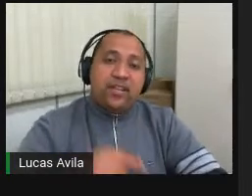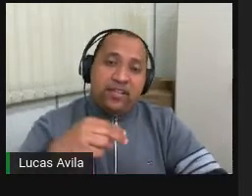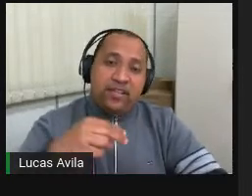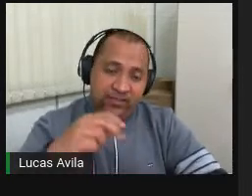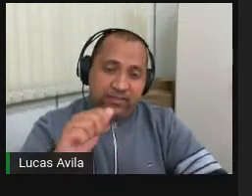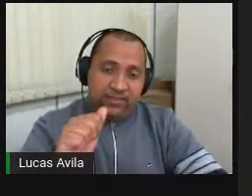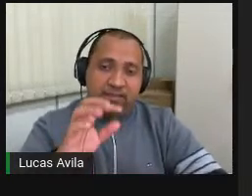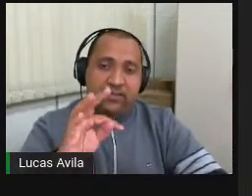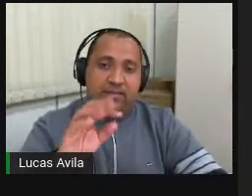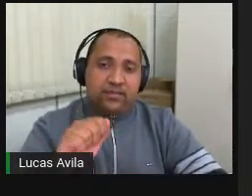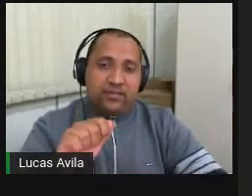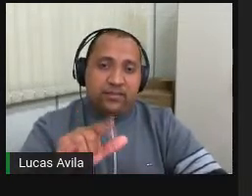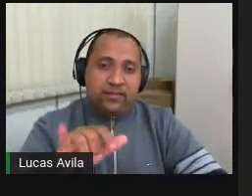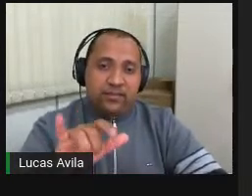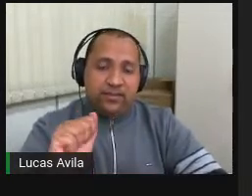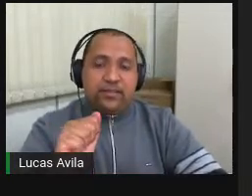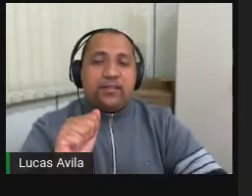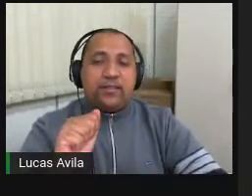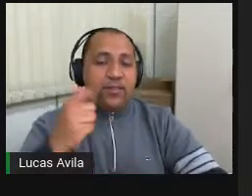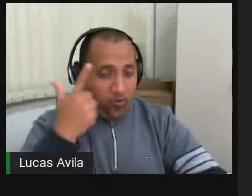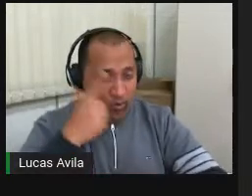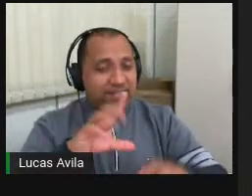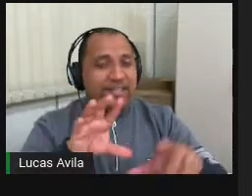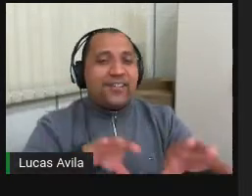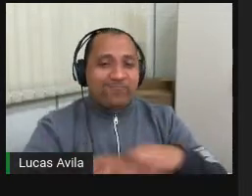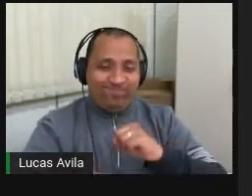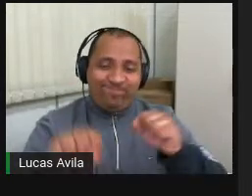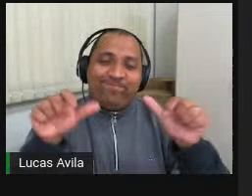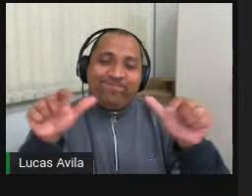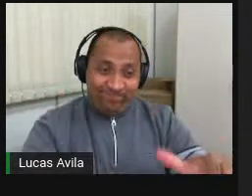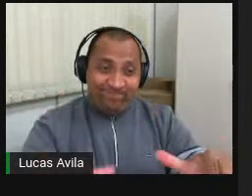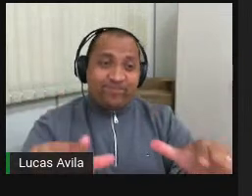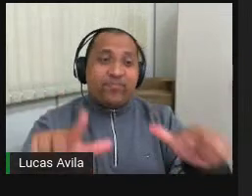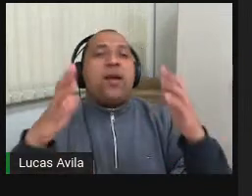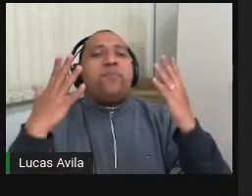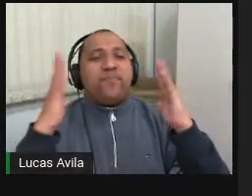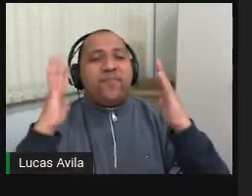Natália Machado de Oliveira, confira o tio grau. Parabéns.